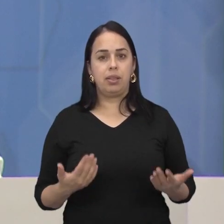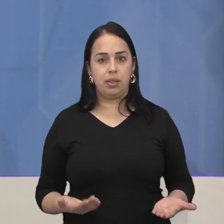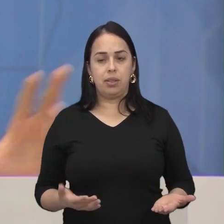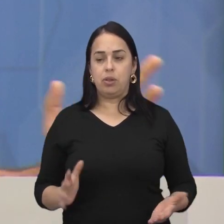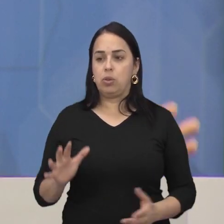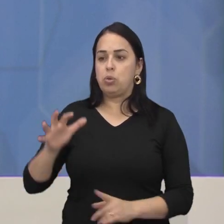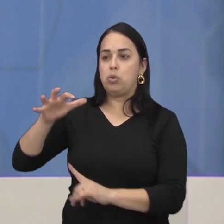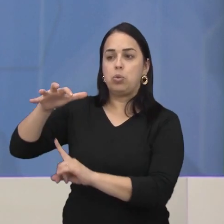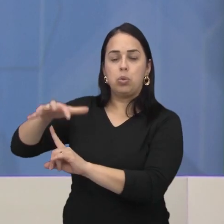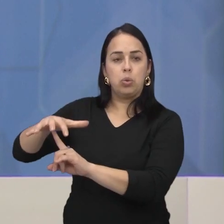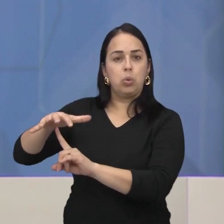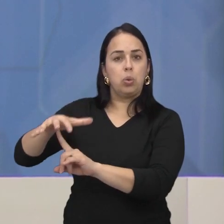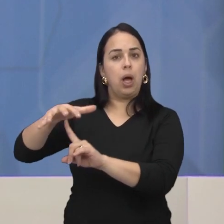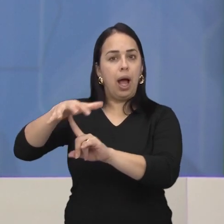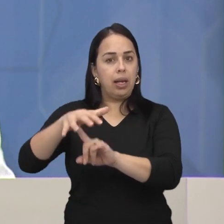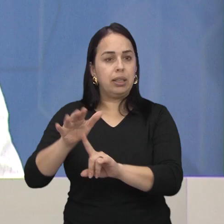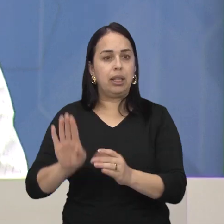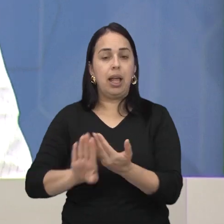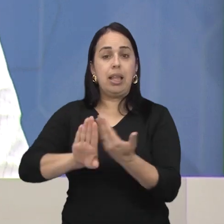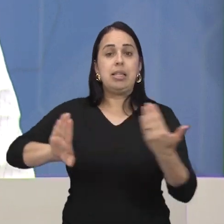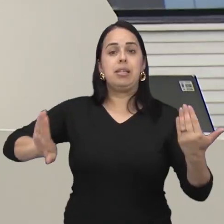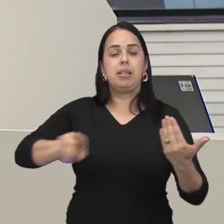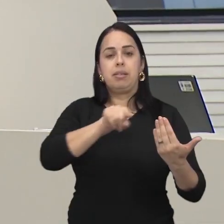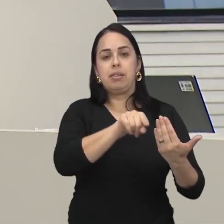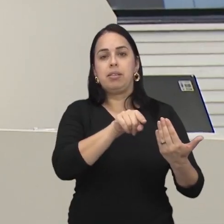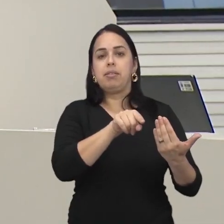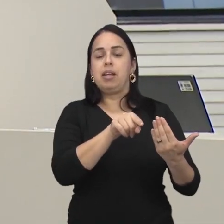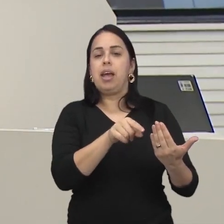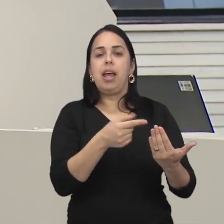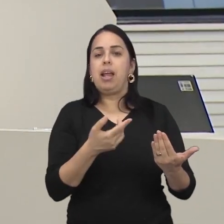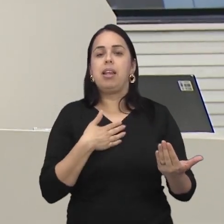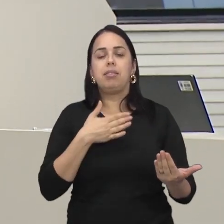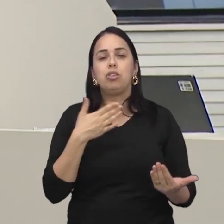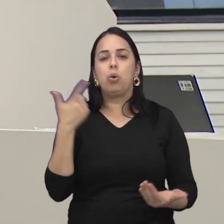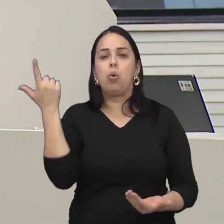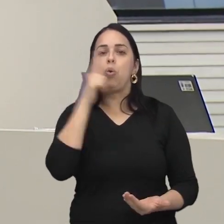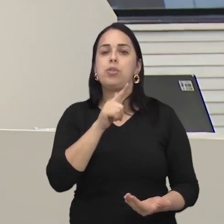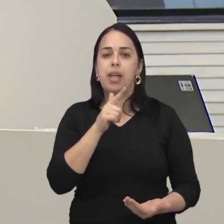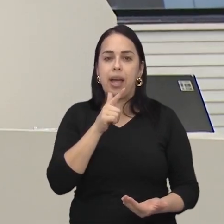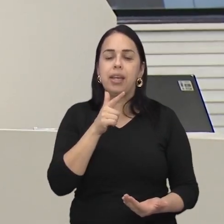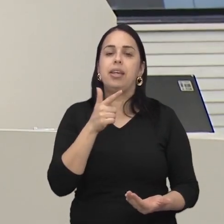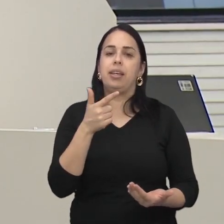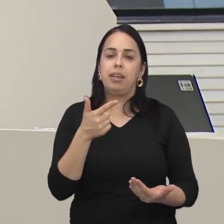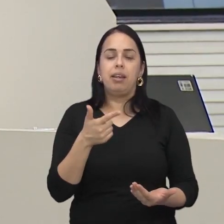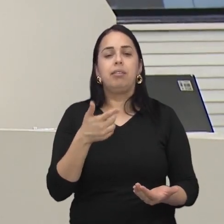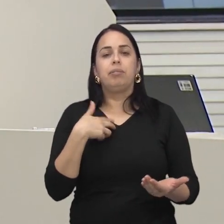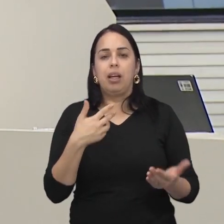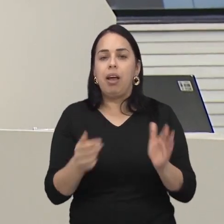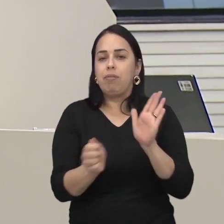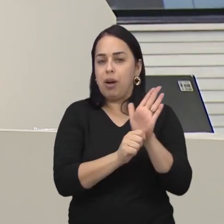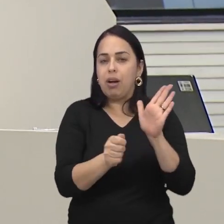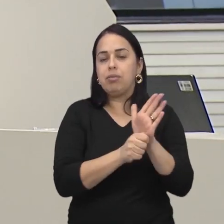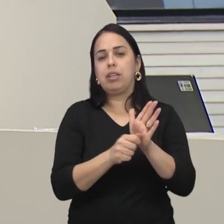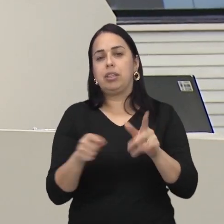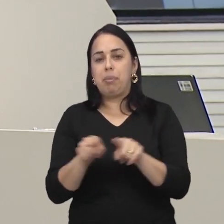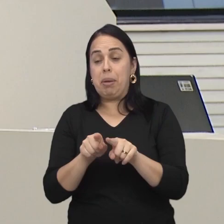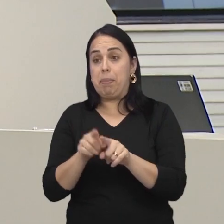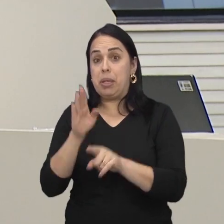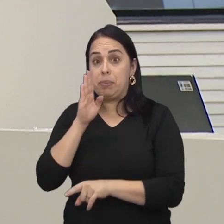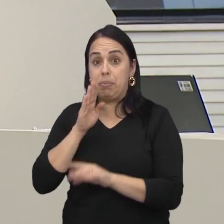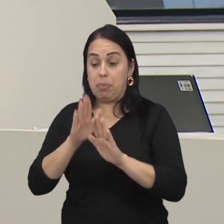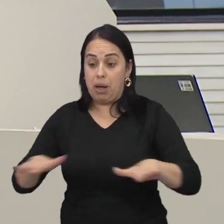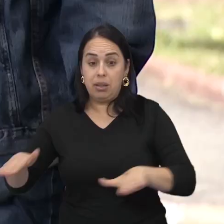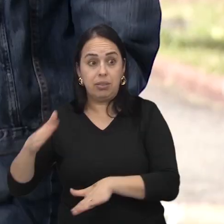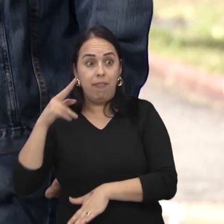que afastar os usuários dos espaços públicos impede que eles estimulem ou facilitem o acesso da população, principalmente